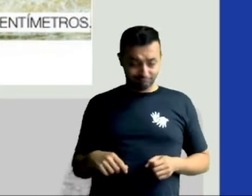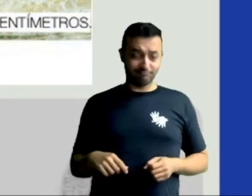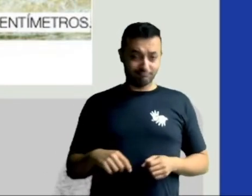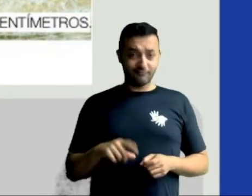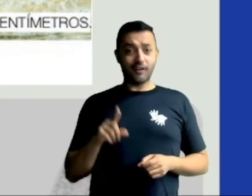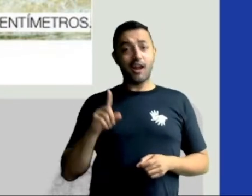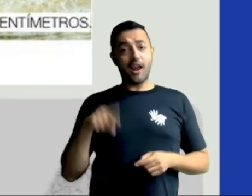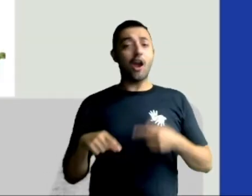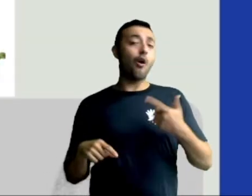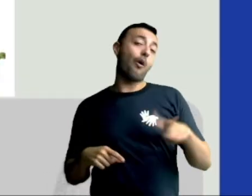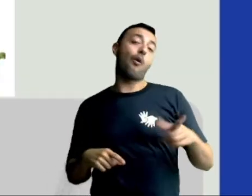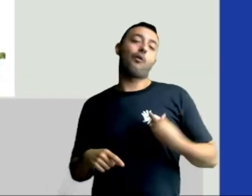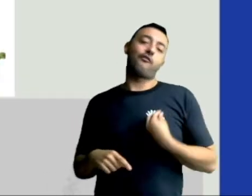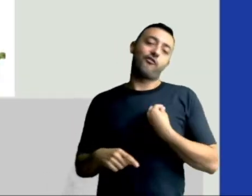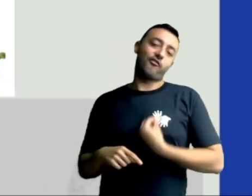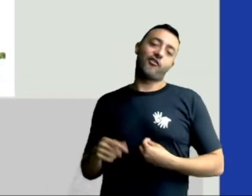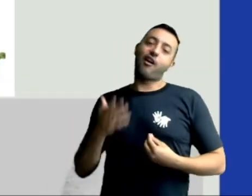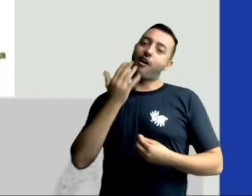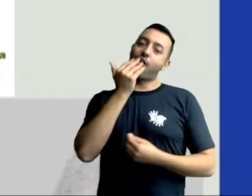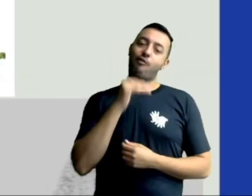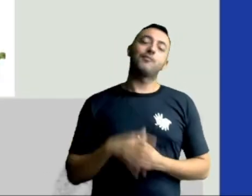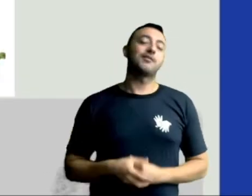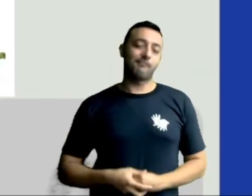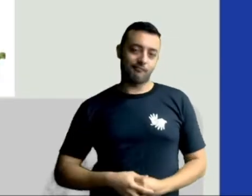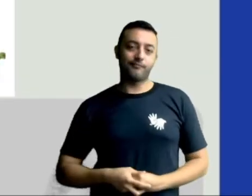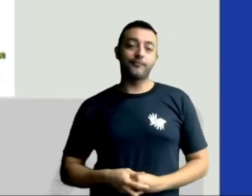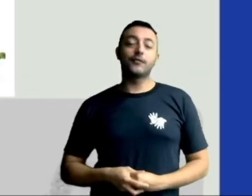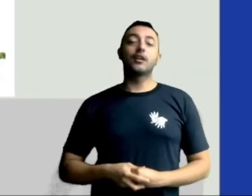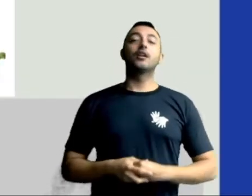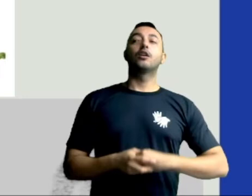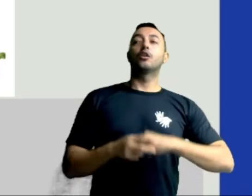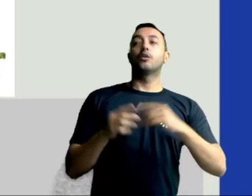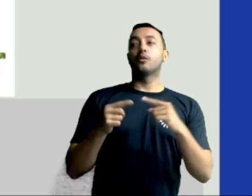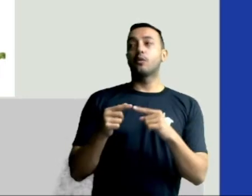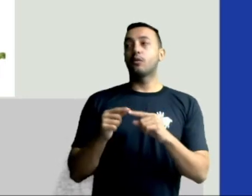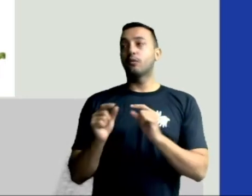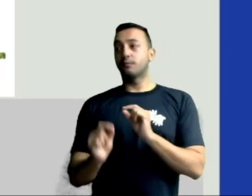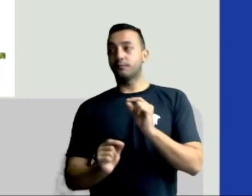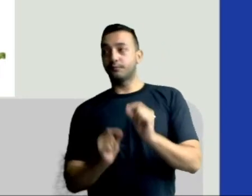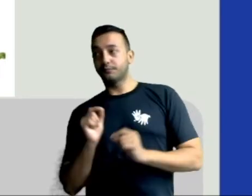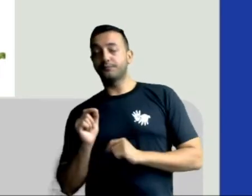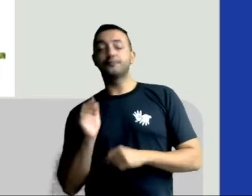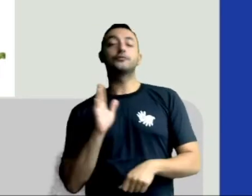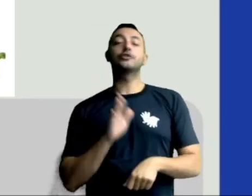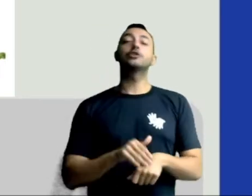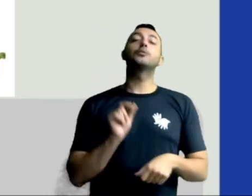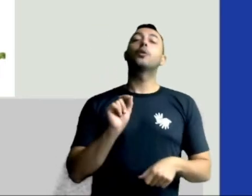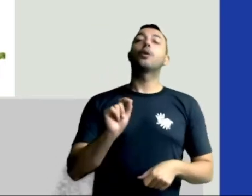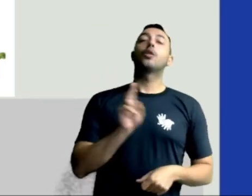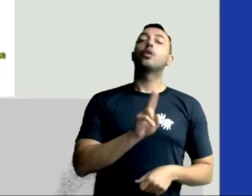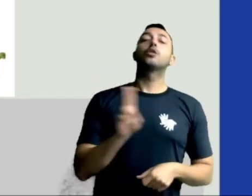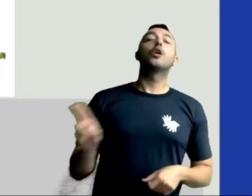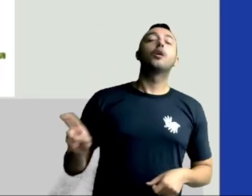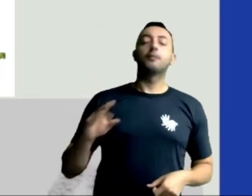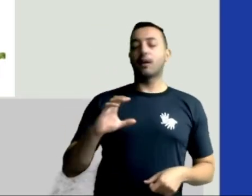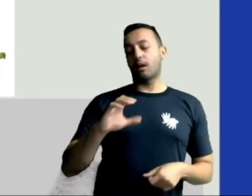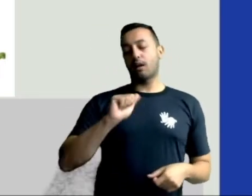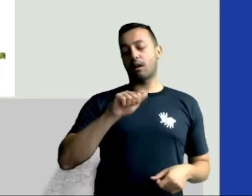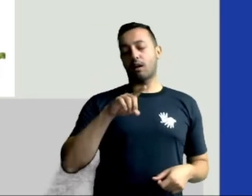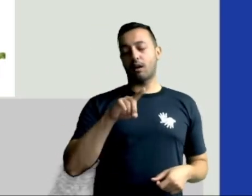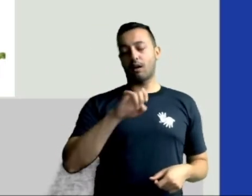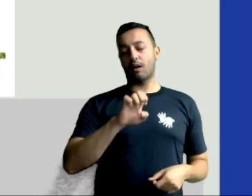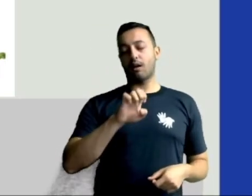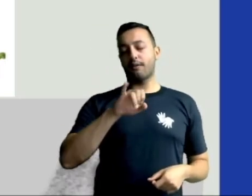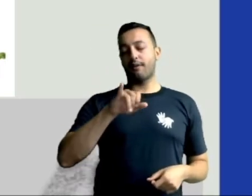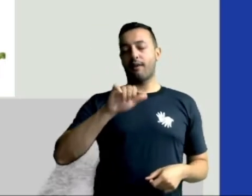ser vivo, tá certo? Isso dá origem ao que a gente vai chamar de cadeia alimentar.